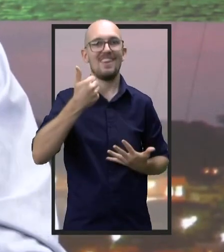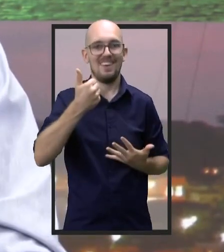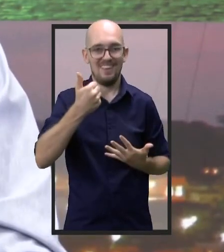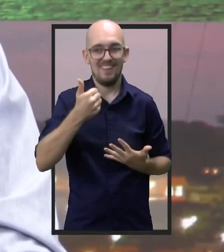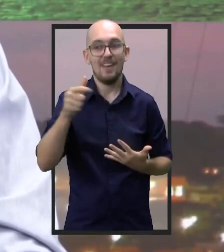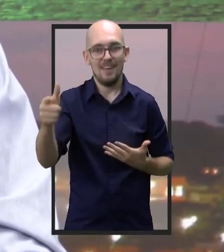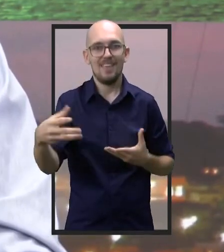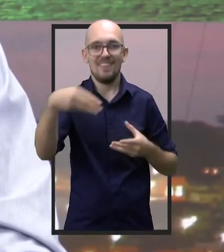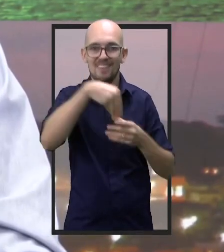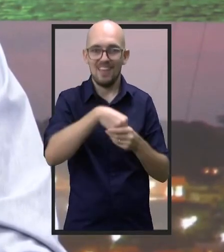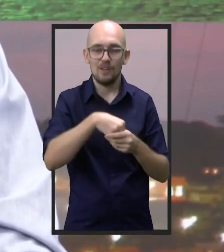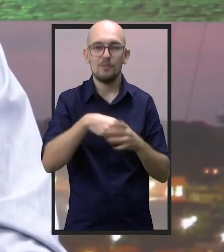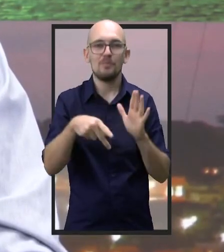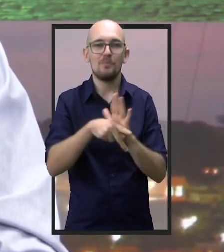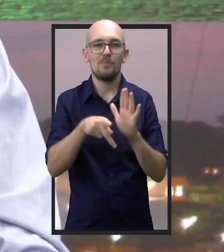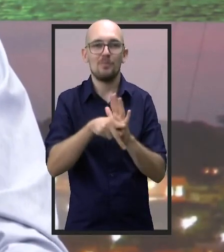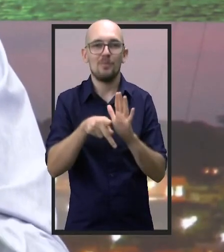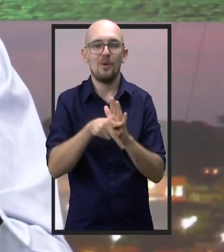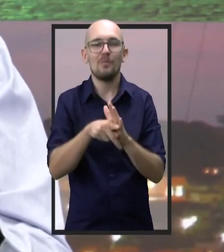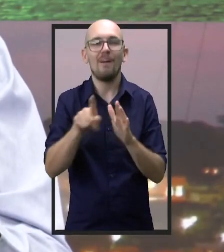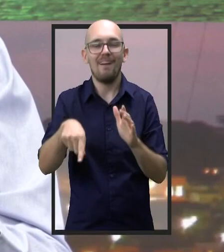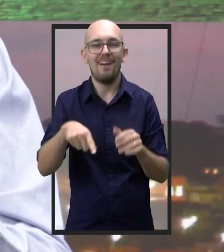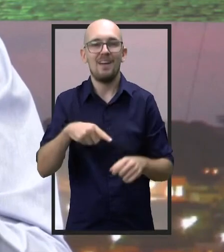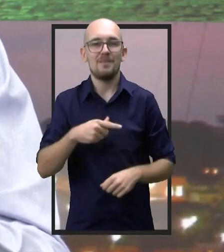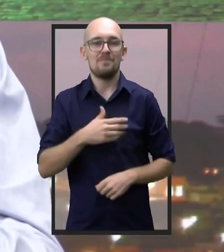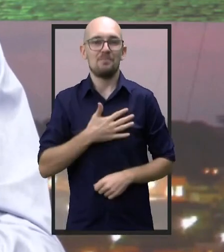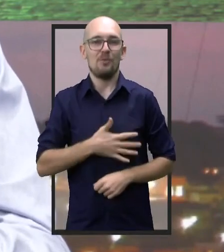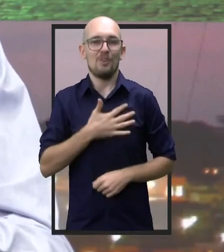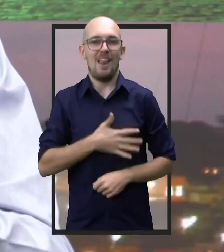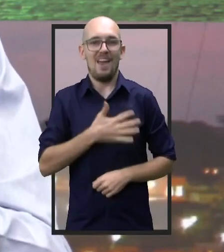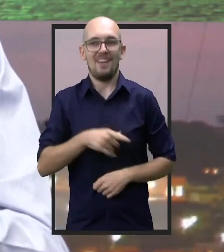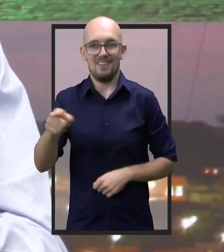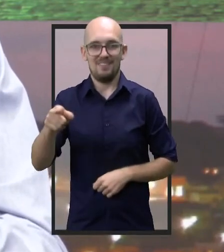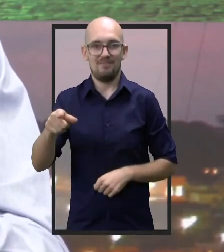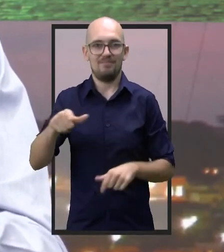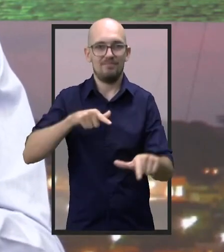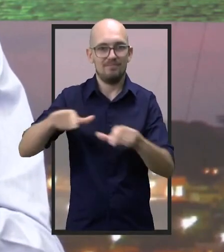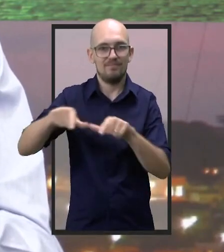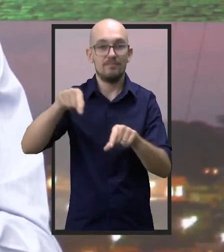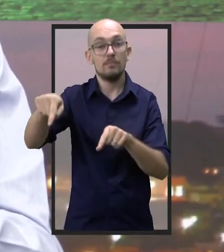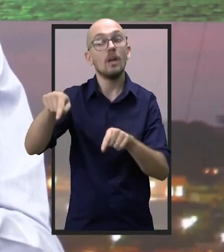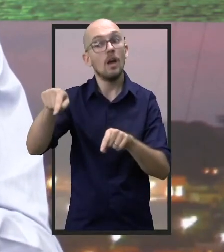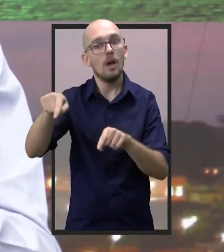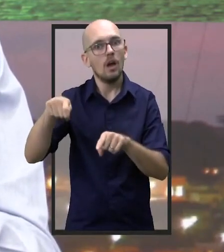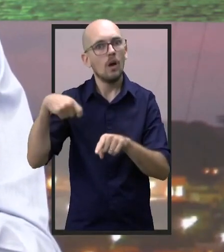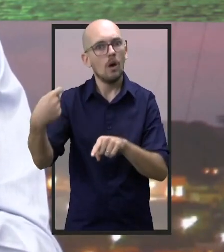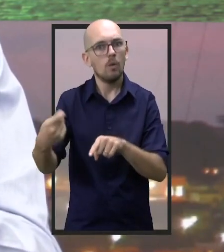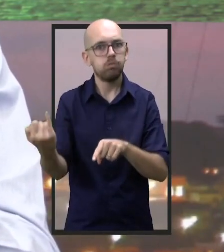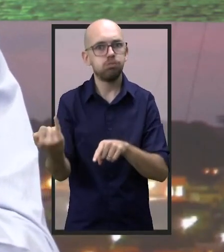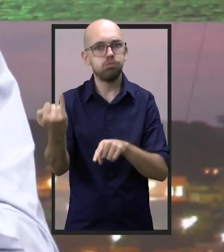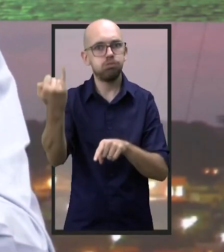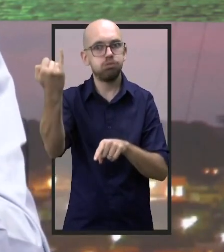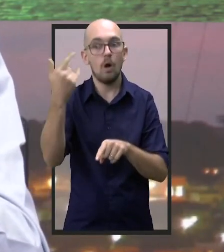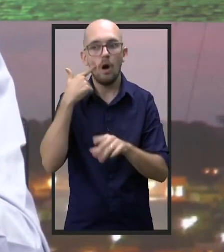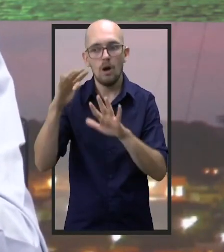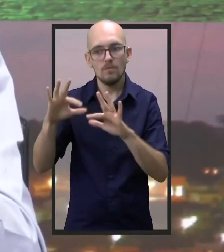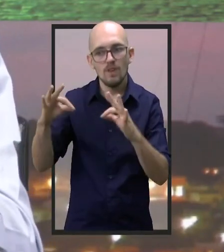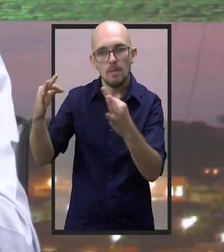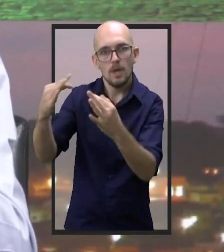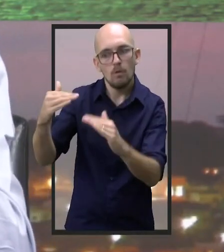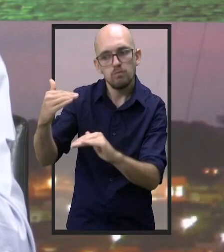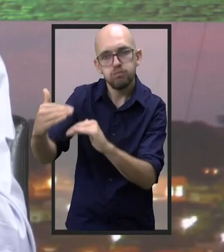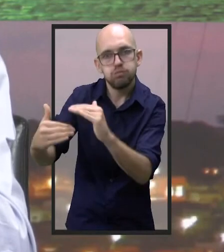dos Produtores ali de Pouso Alegre. Ele faz parte da nossa diretoria e carrega a importância econômica,